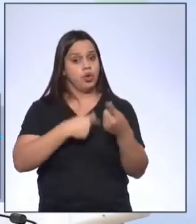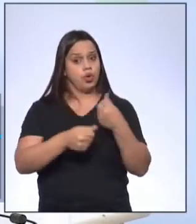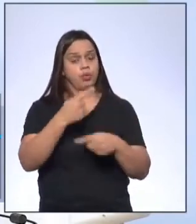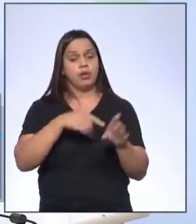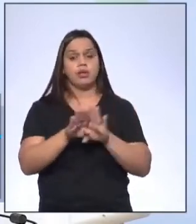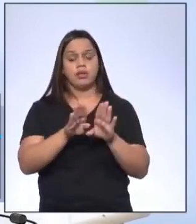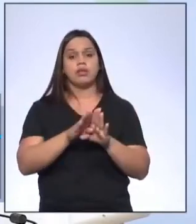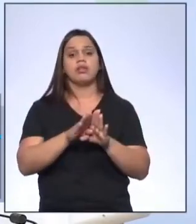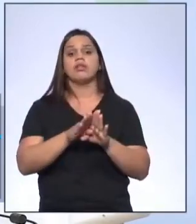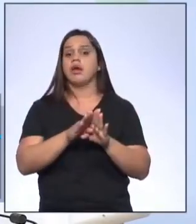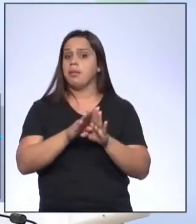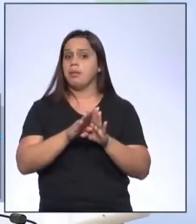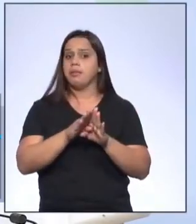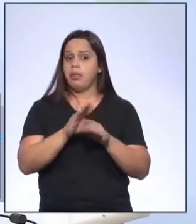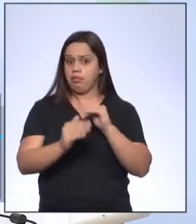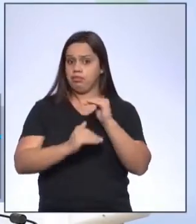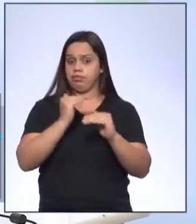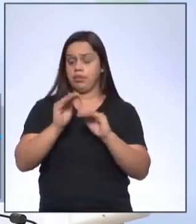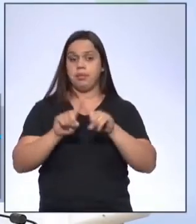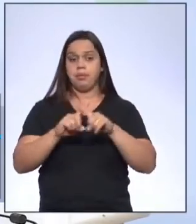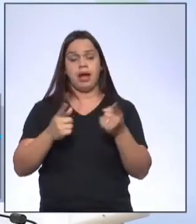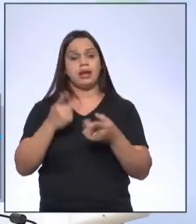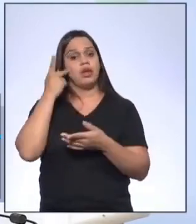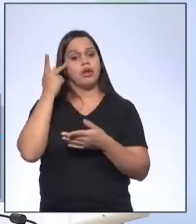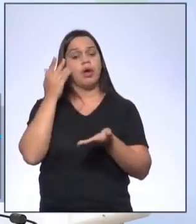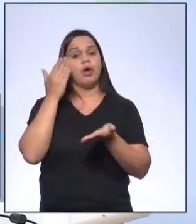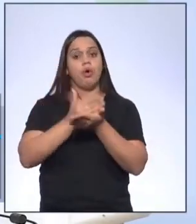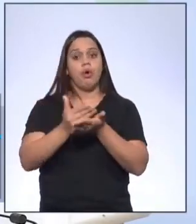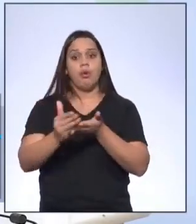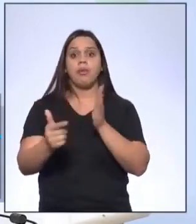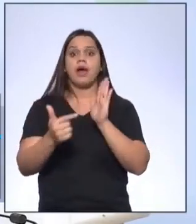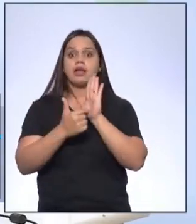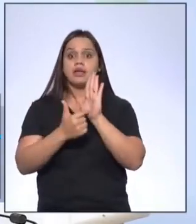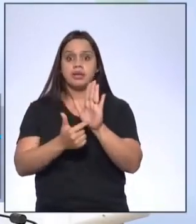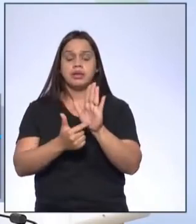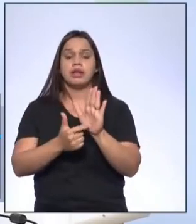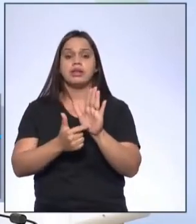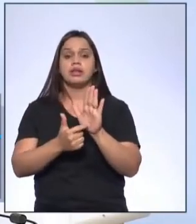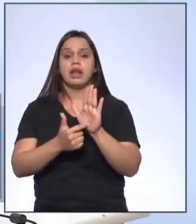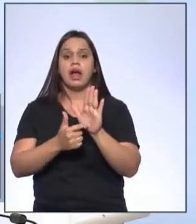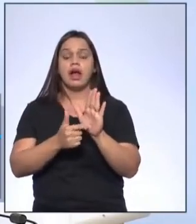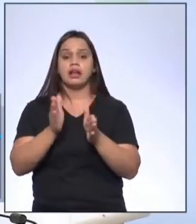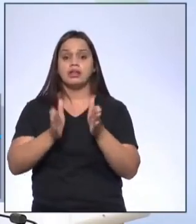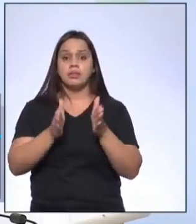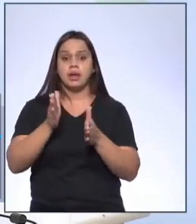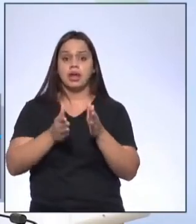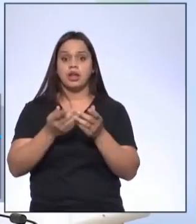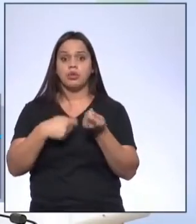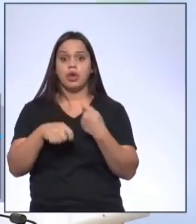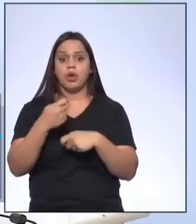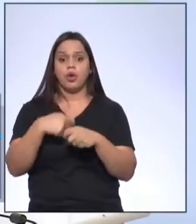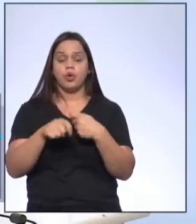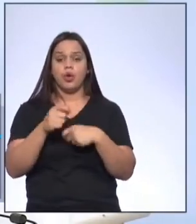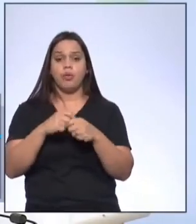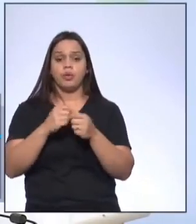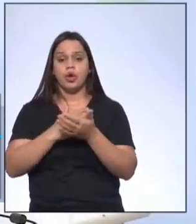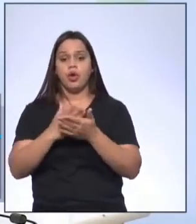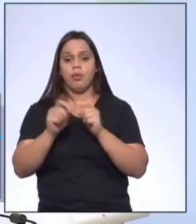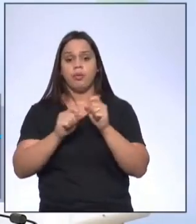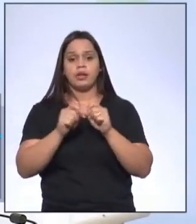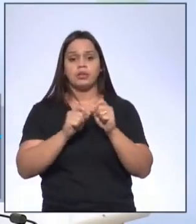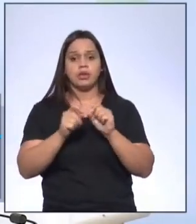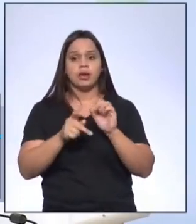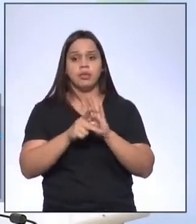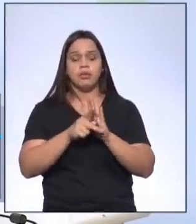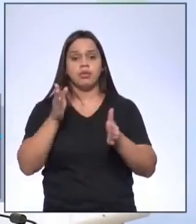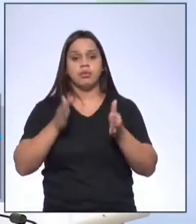ativa, mas São Paulo começa, né, a introduzir aí um destaque muito grande nessa fase econômica, né, que já começa a ser aí no período